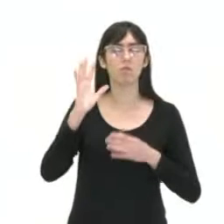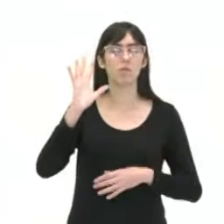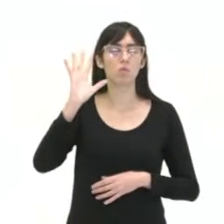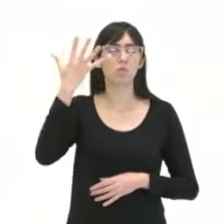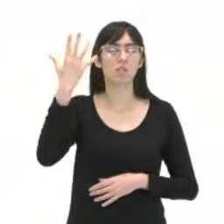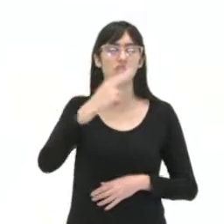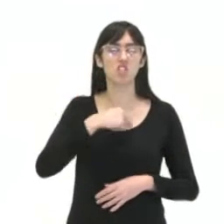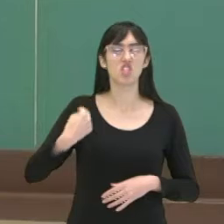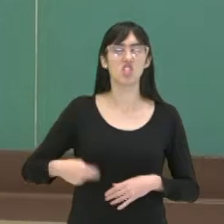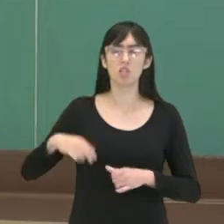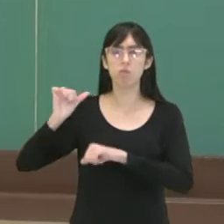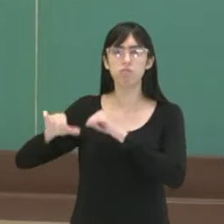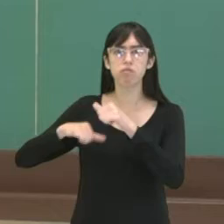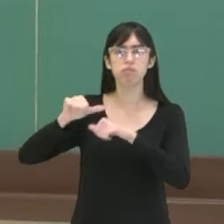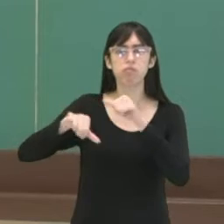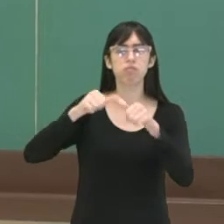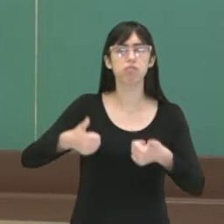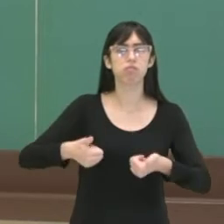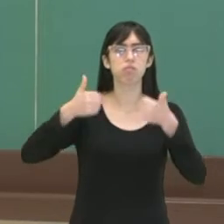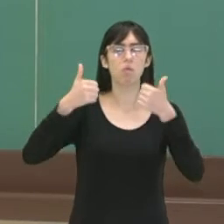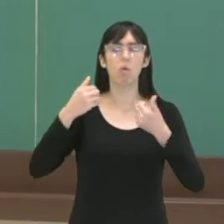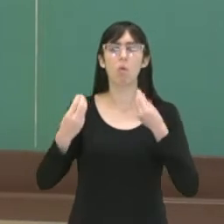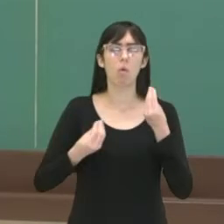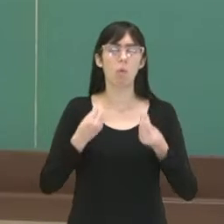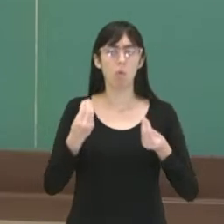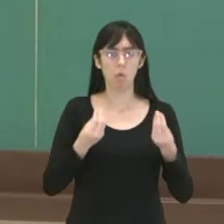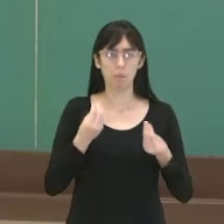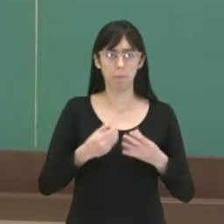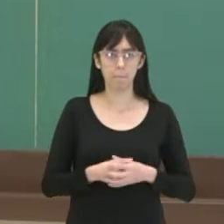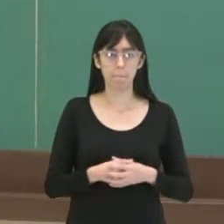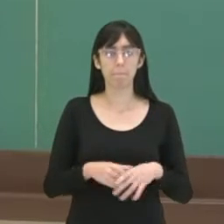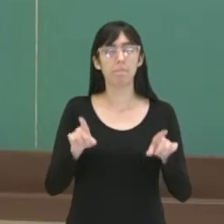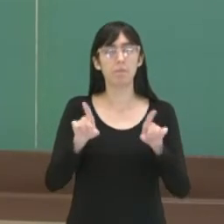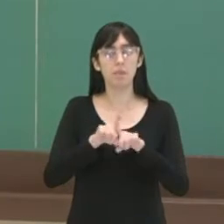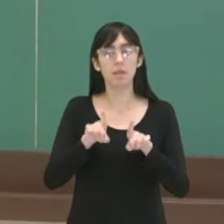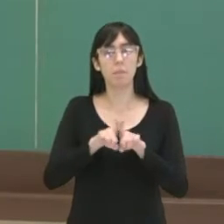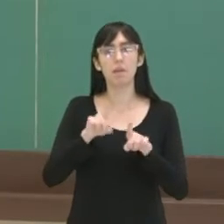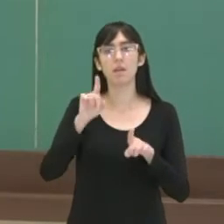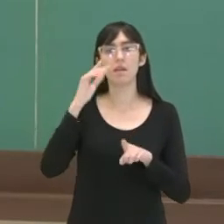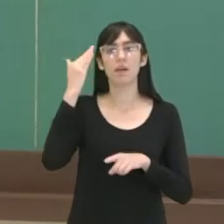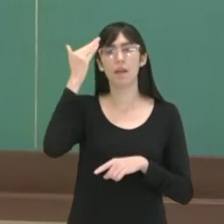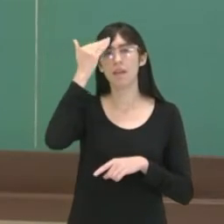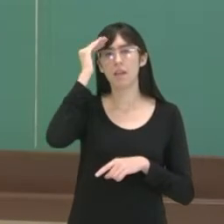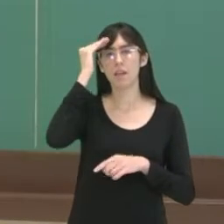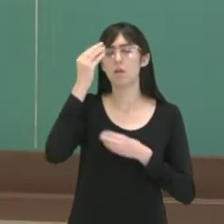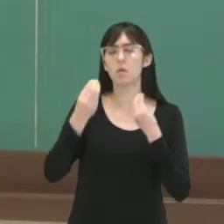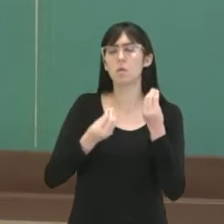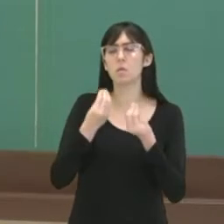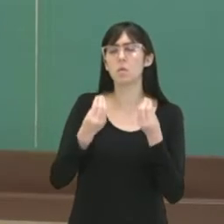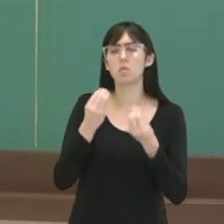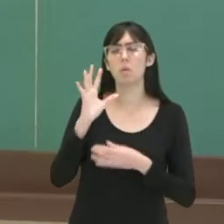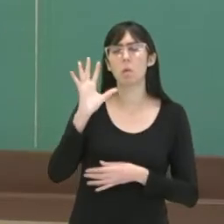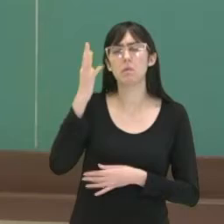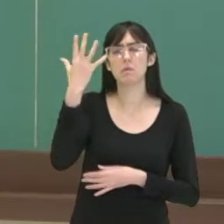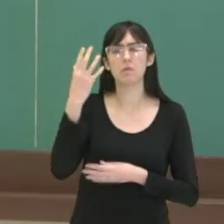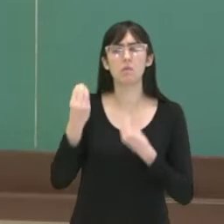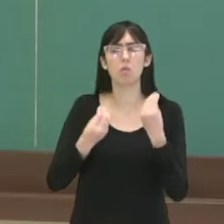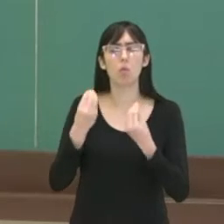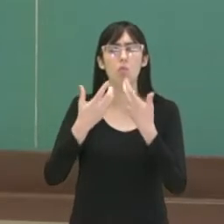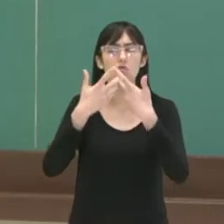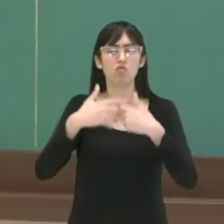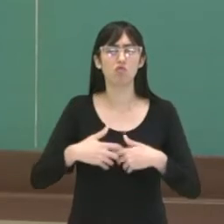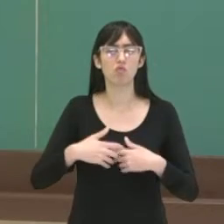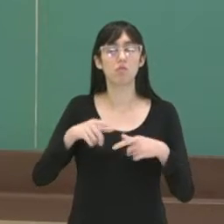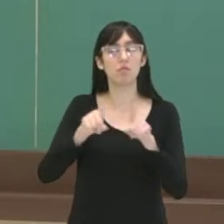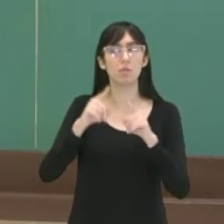de modernização da China, bem como, como isso vai acontecer e as comparações, com o nosso